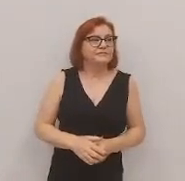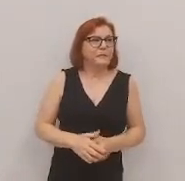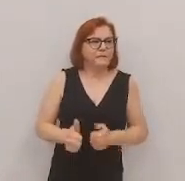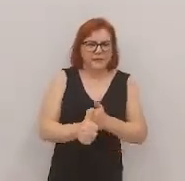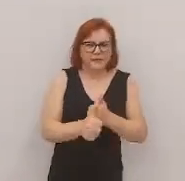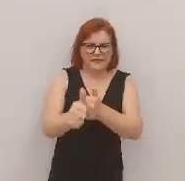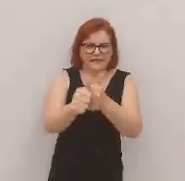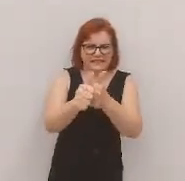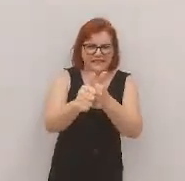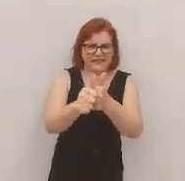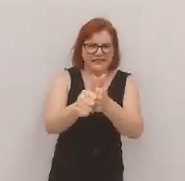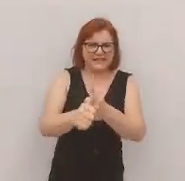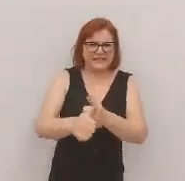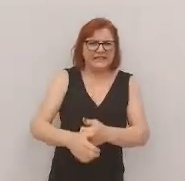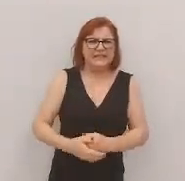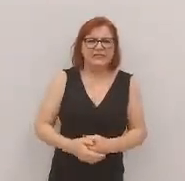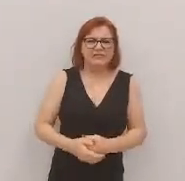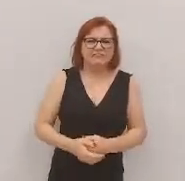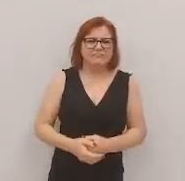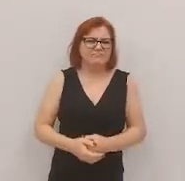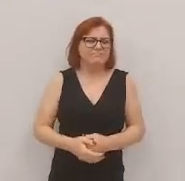Perseguição. Sedução.